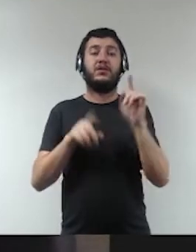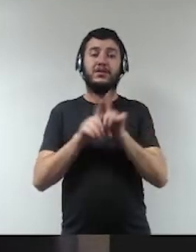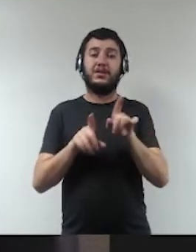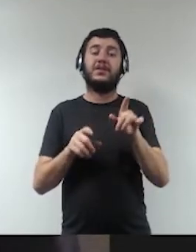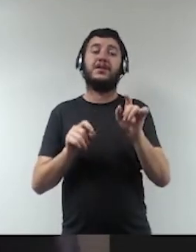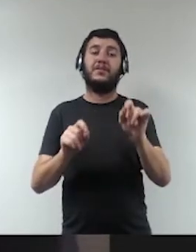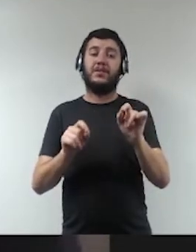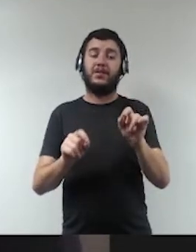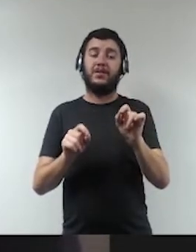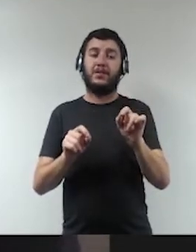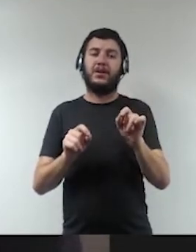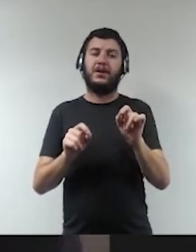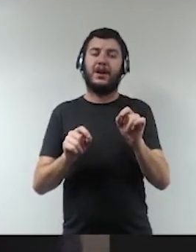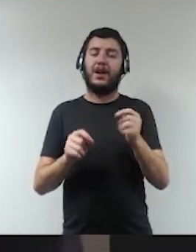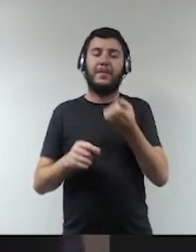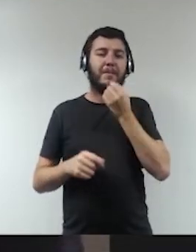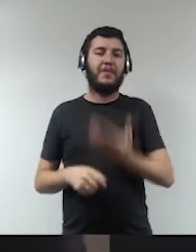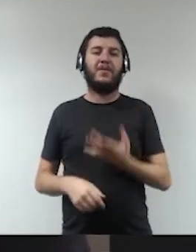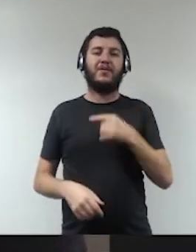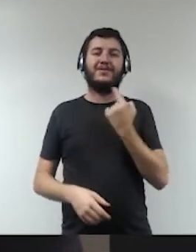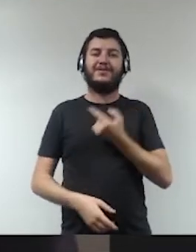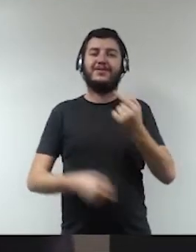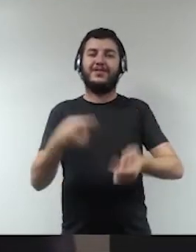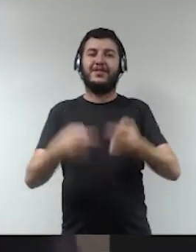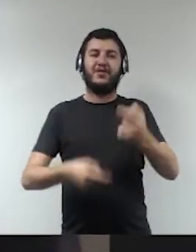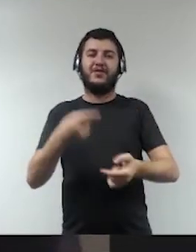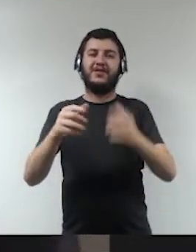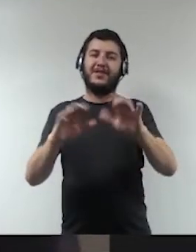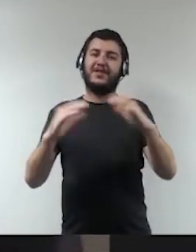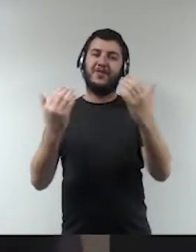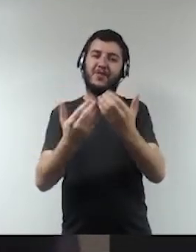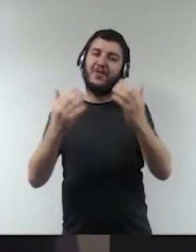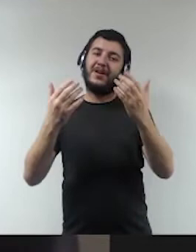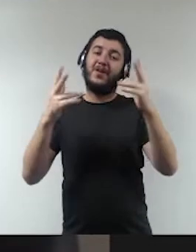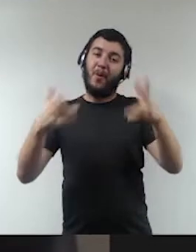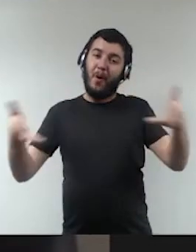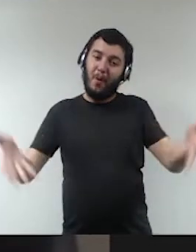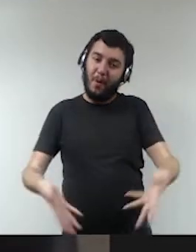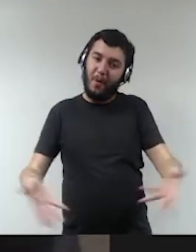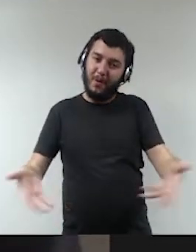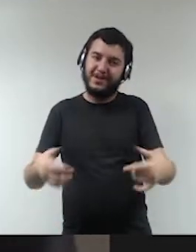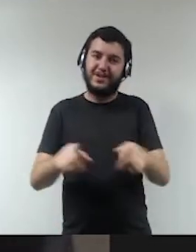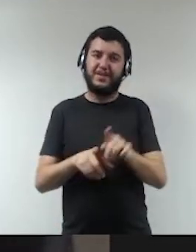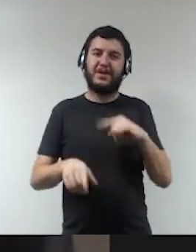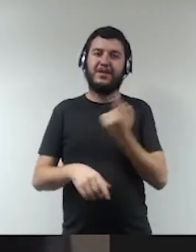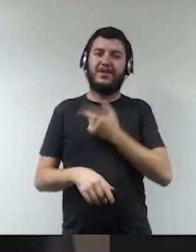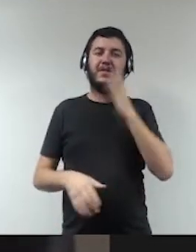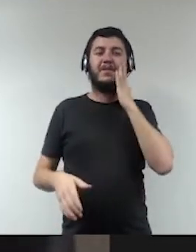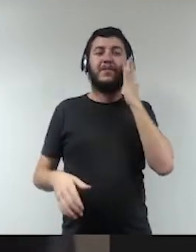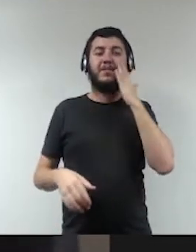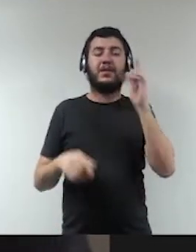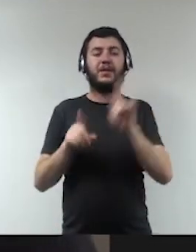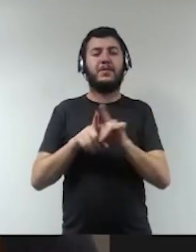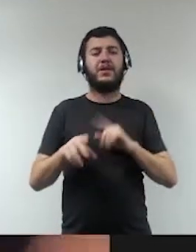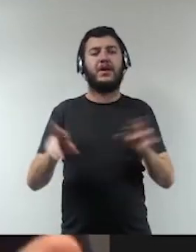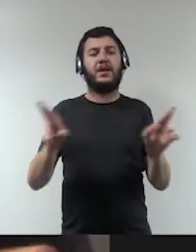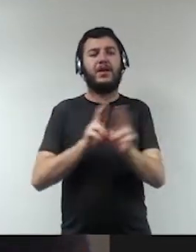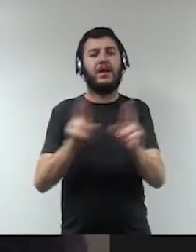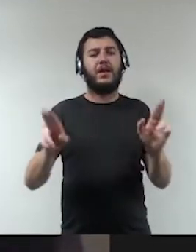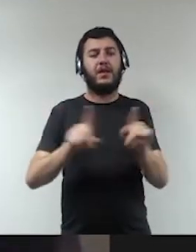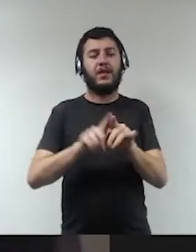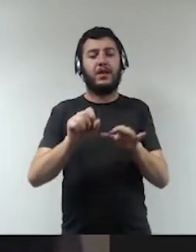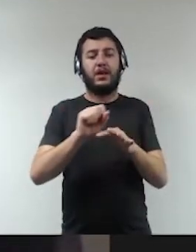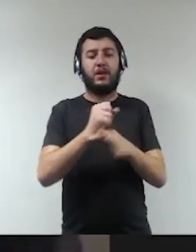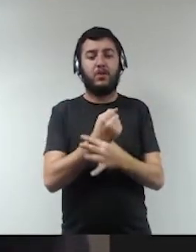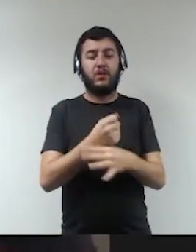num congresso como esse. Há, portanto, uma inegável relação entre a segurança jurídica que se